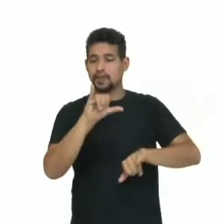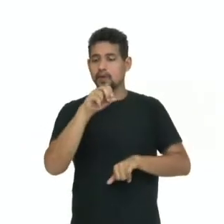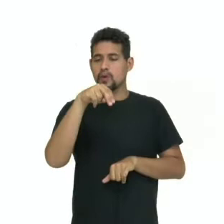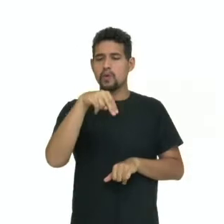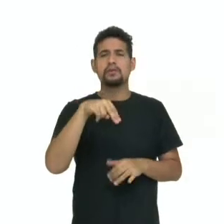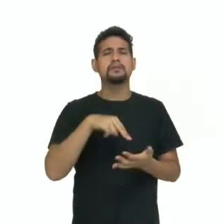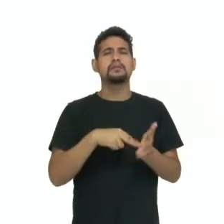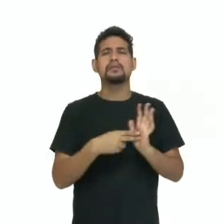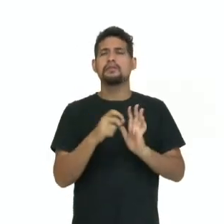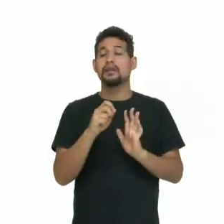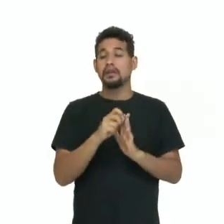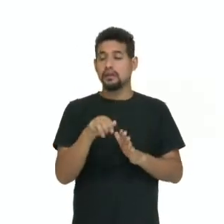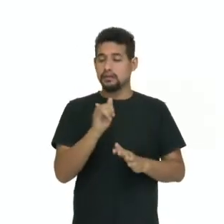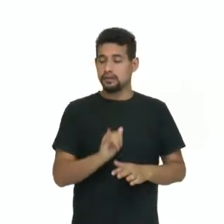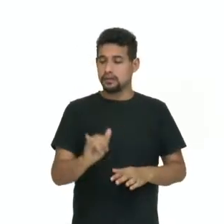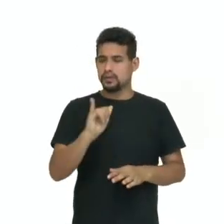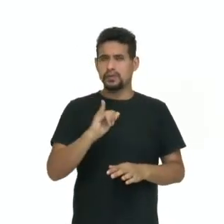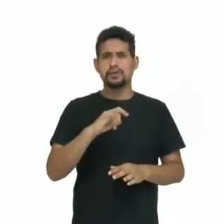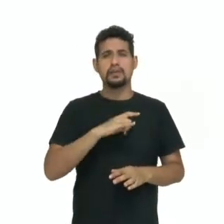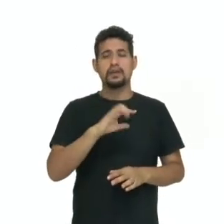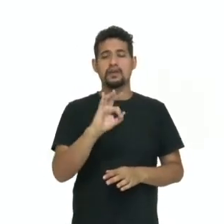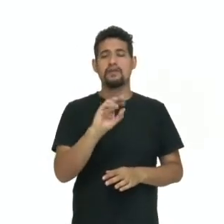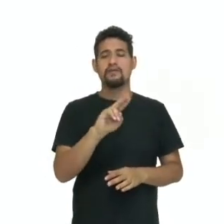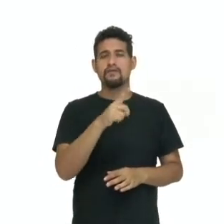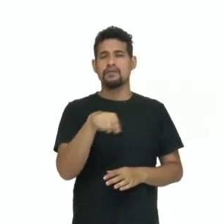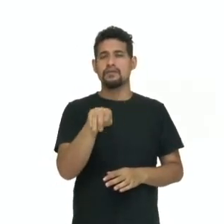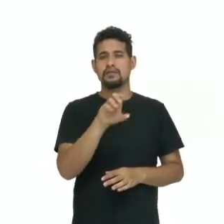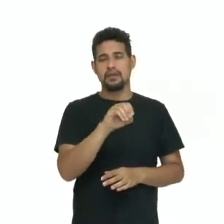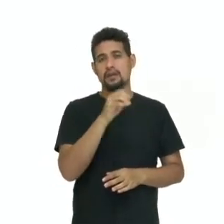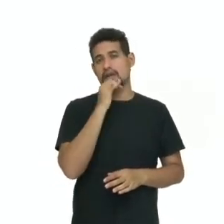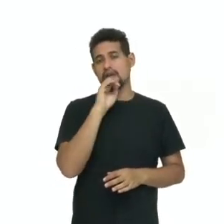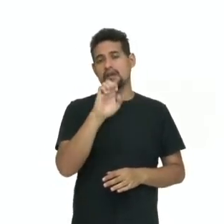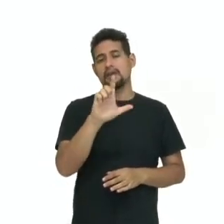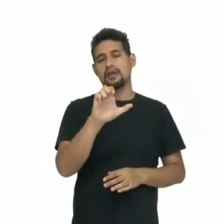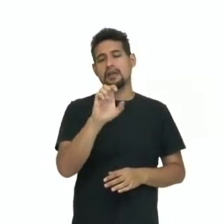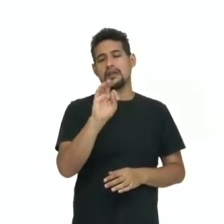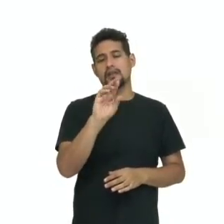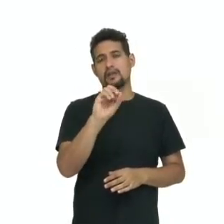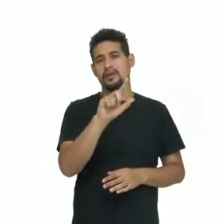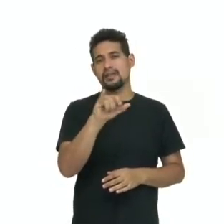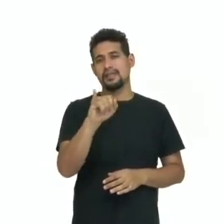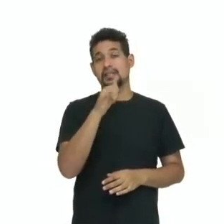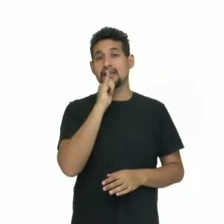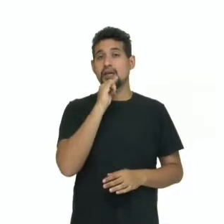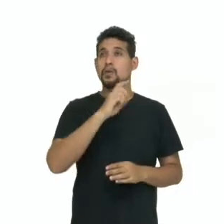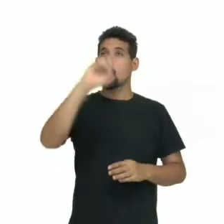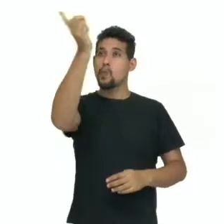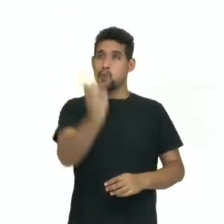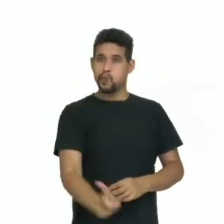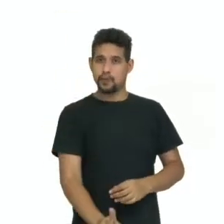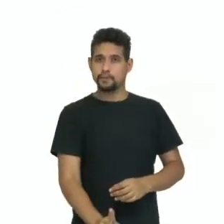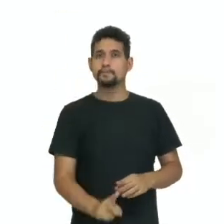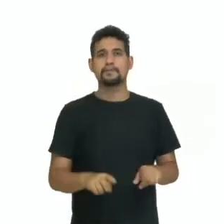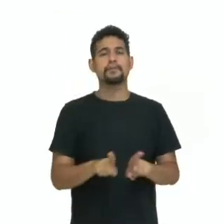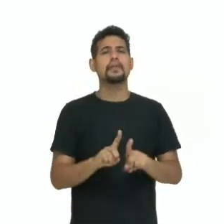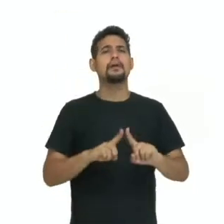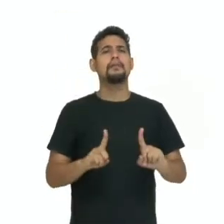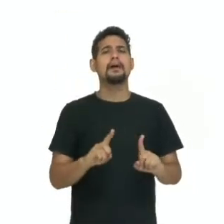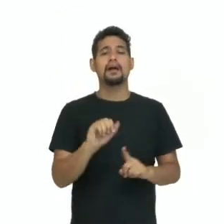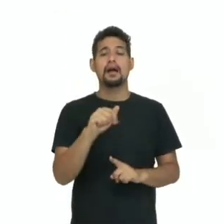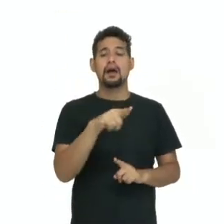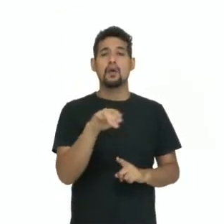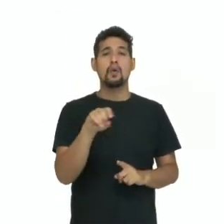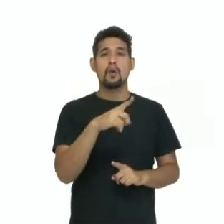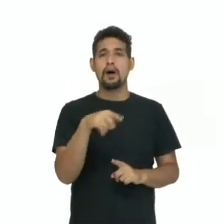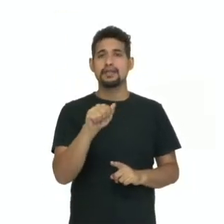são compostos iônicos que sofrem fusão, no caso da eletrólise, por meio de uma descarga elétrica. E a solução aquosa